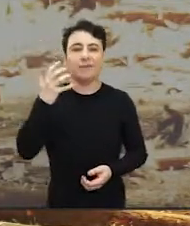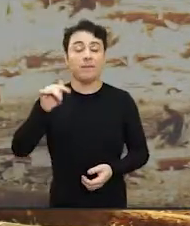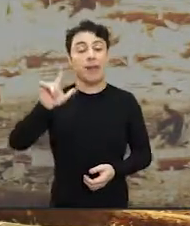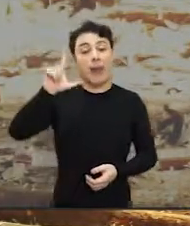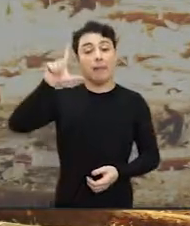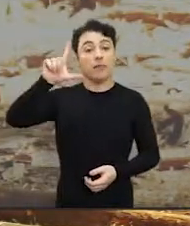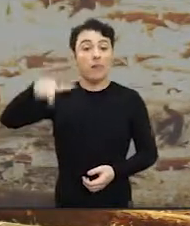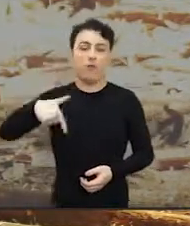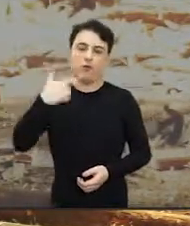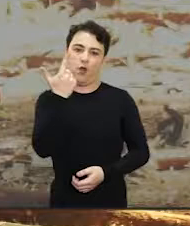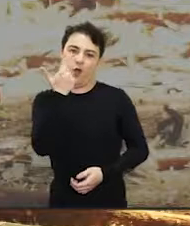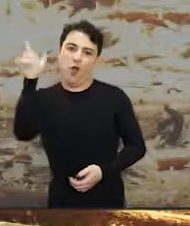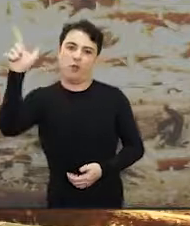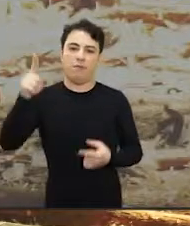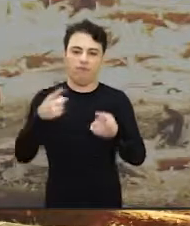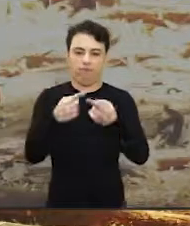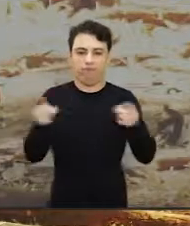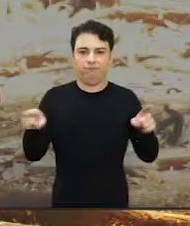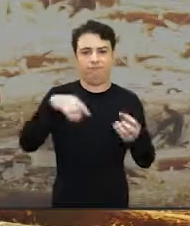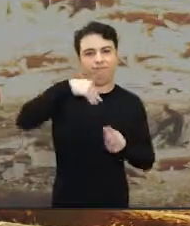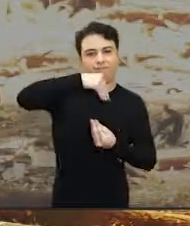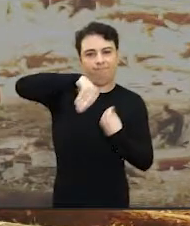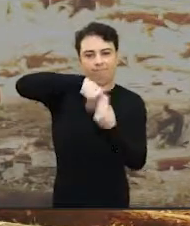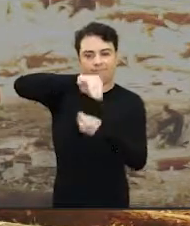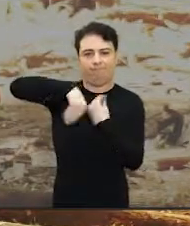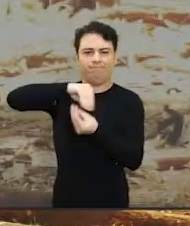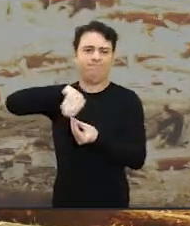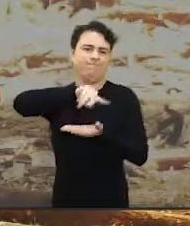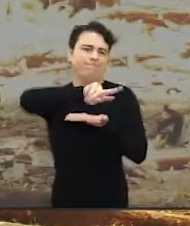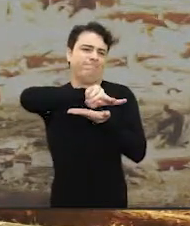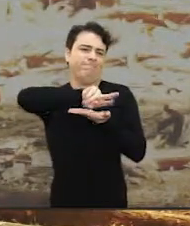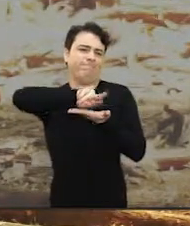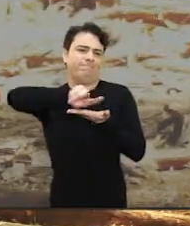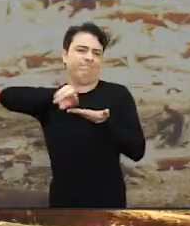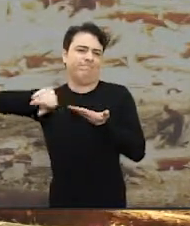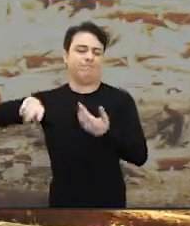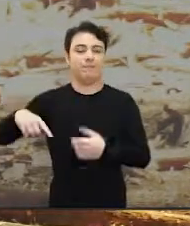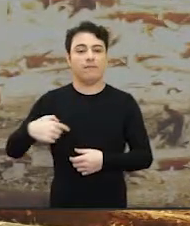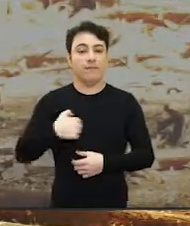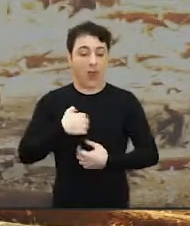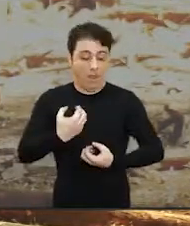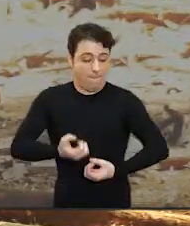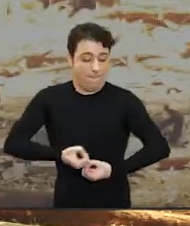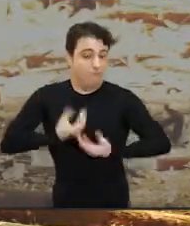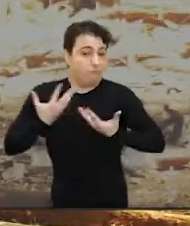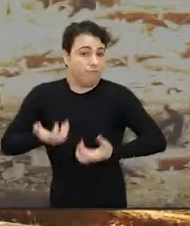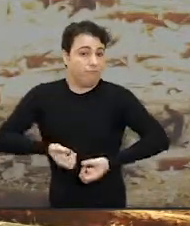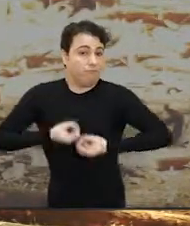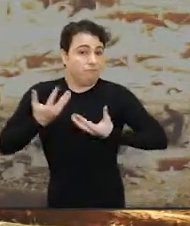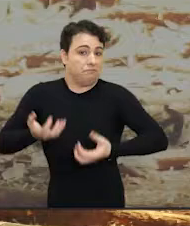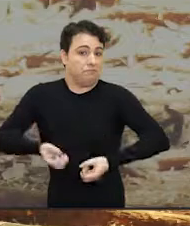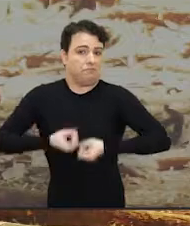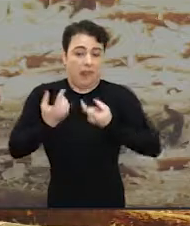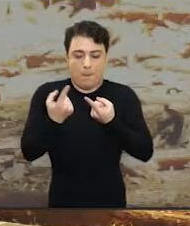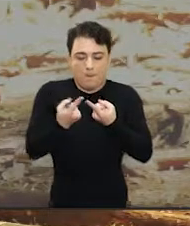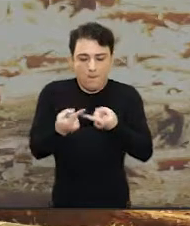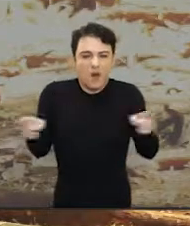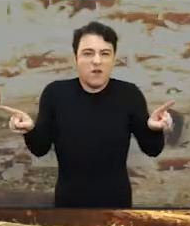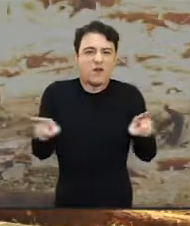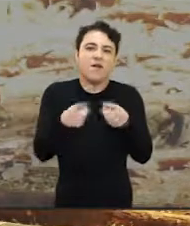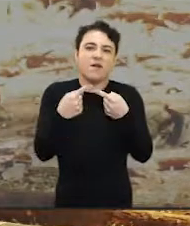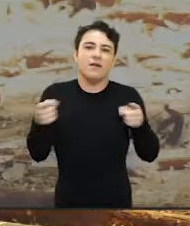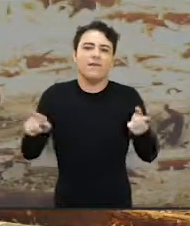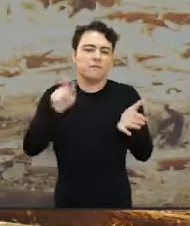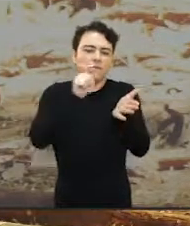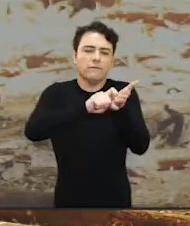mais voltado para guitarristas mesmo, né? Do tipo de música que guitarrista ouve. E depois eu lancei um disco